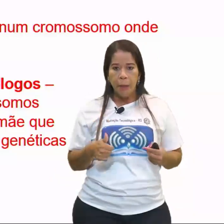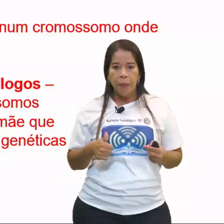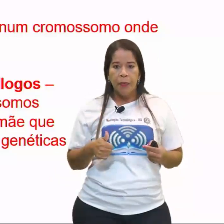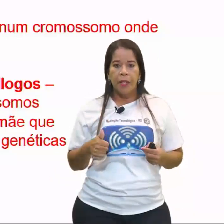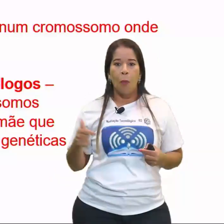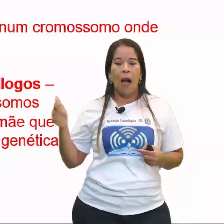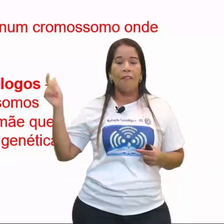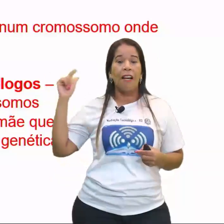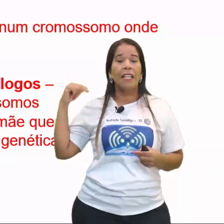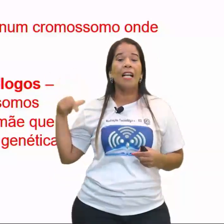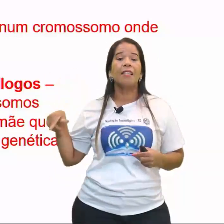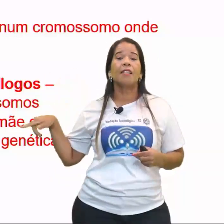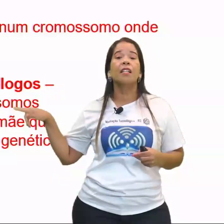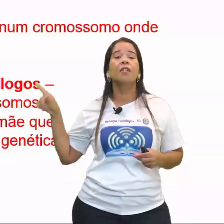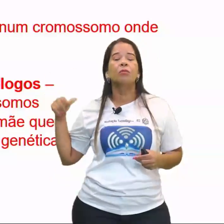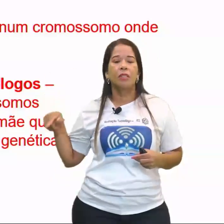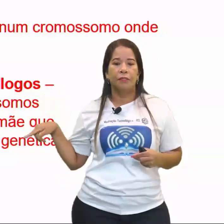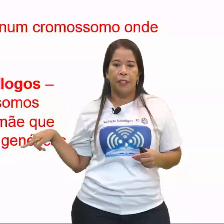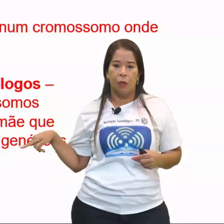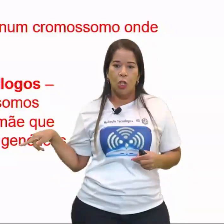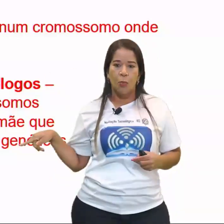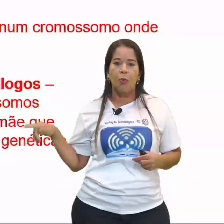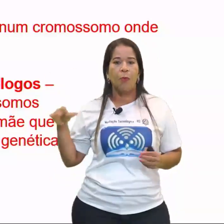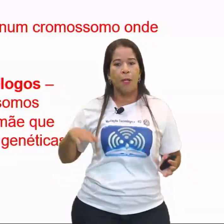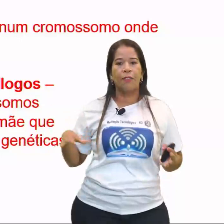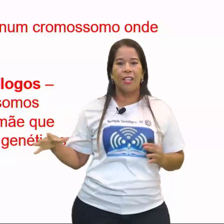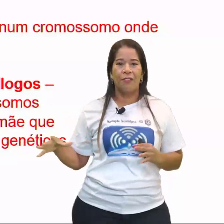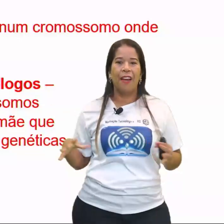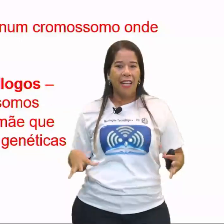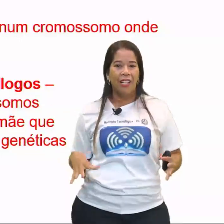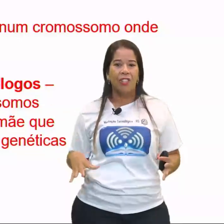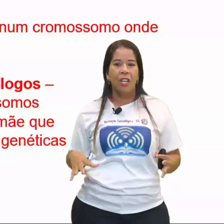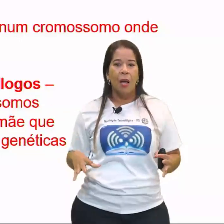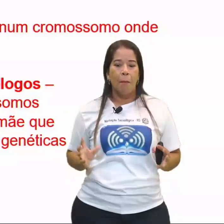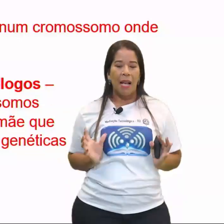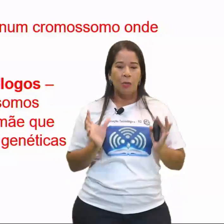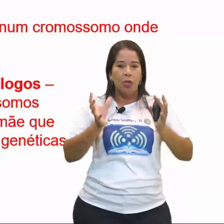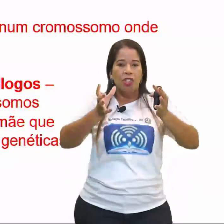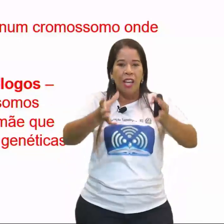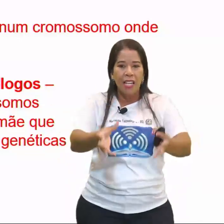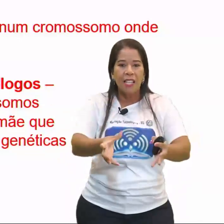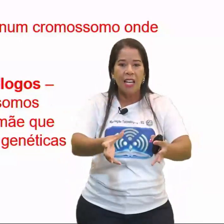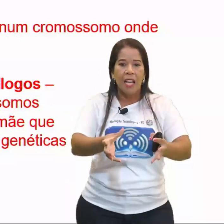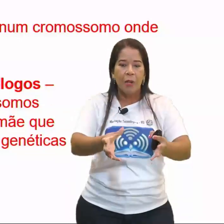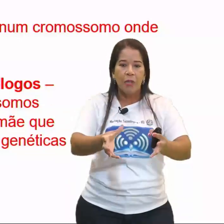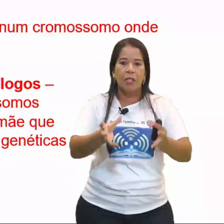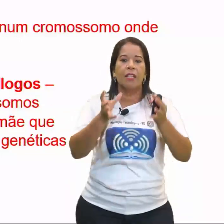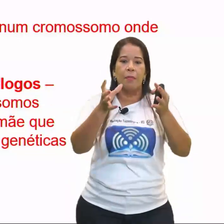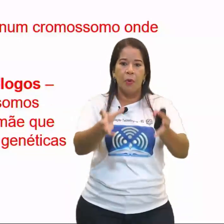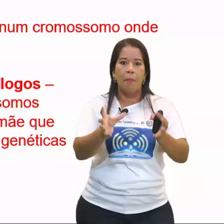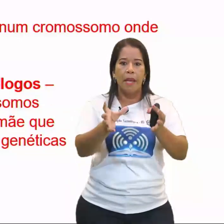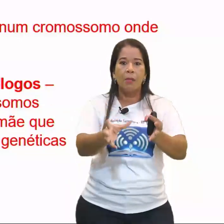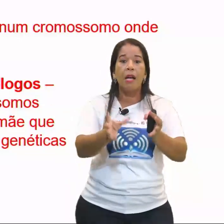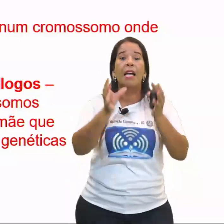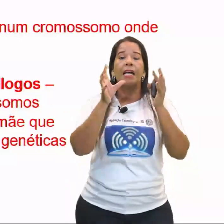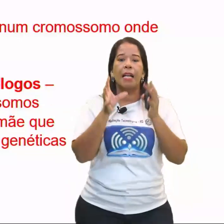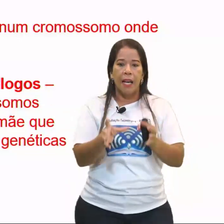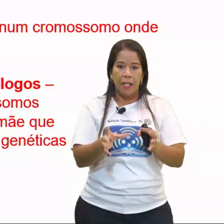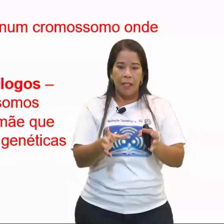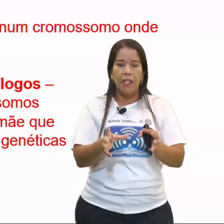Entendeu? Então, a variação desse fenótipo pode ser diferente, mas os genes alelos determinam a